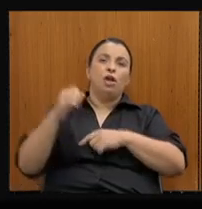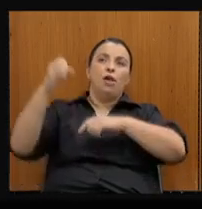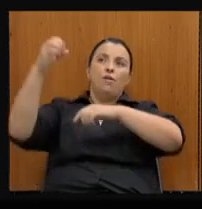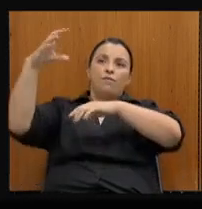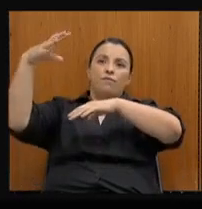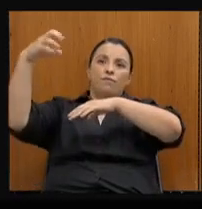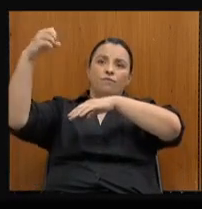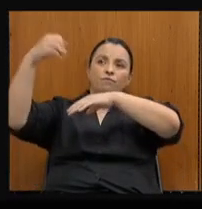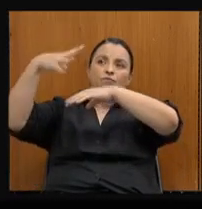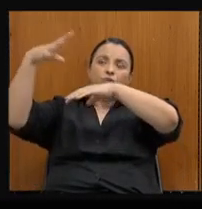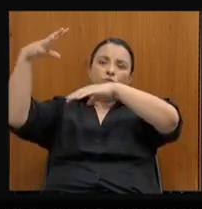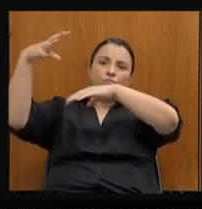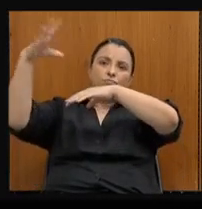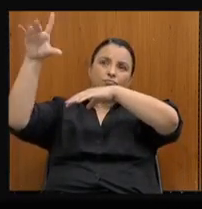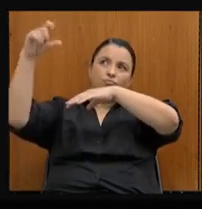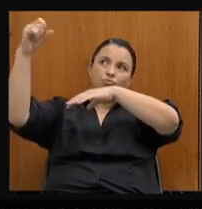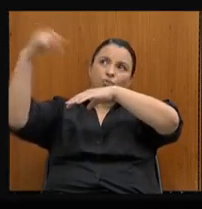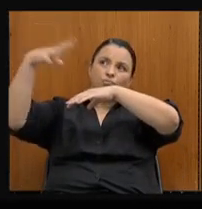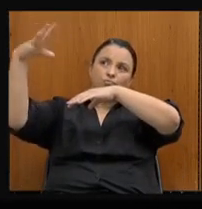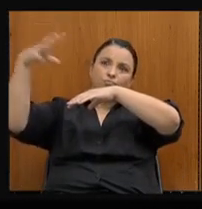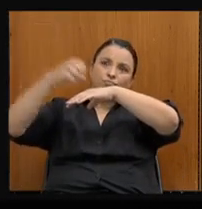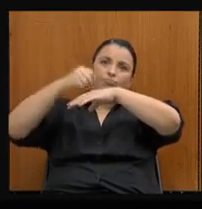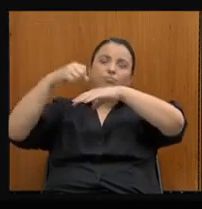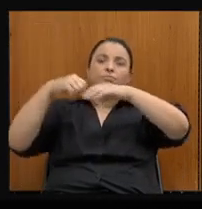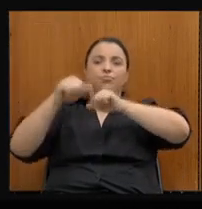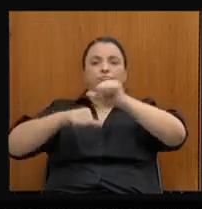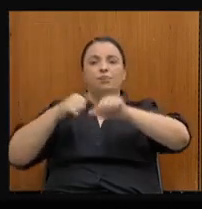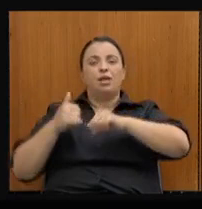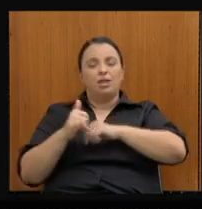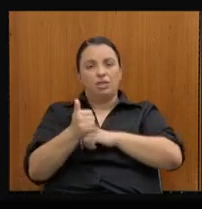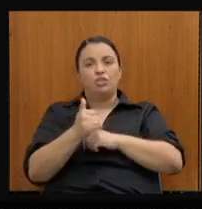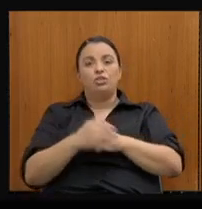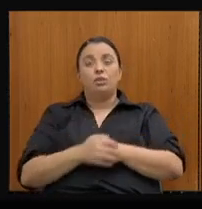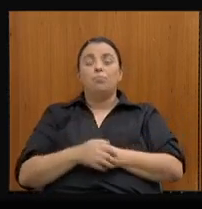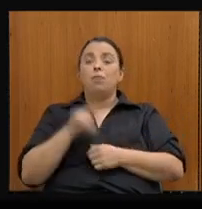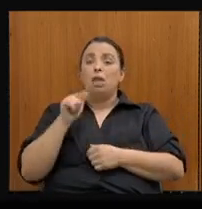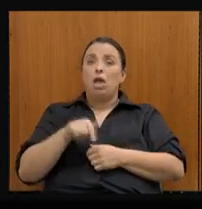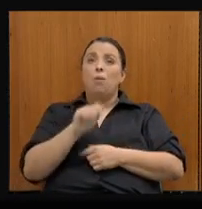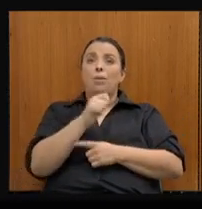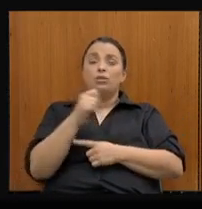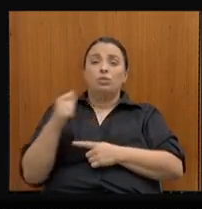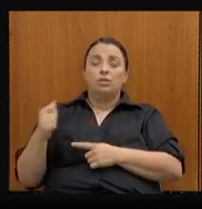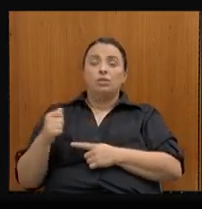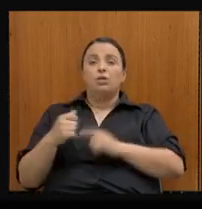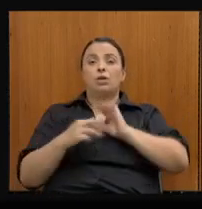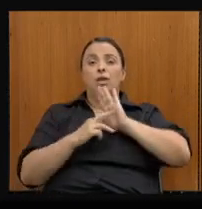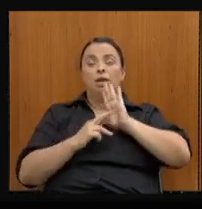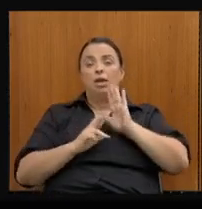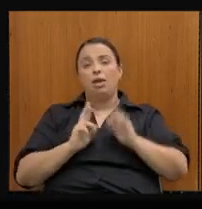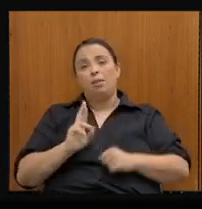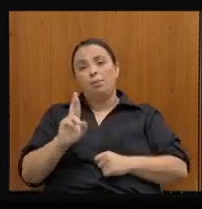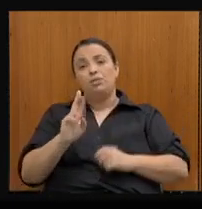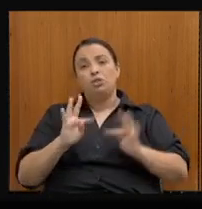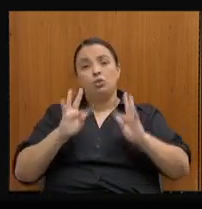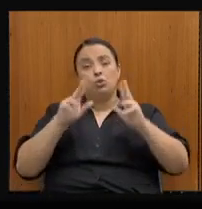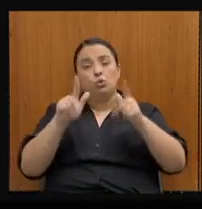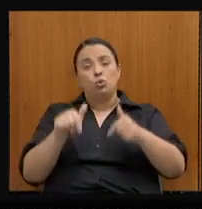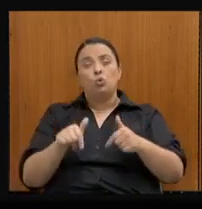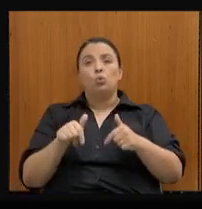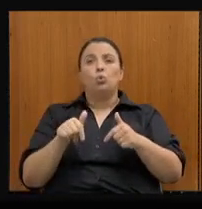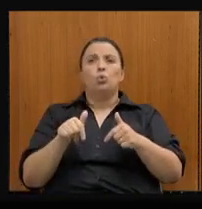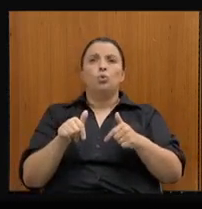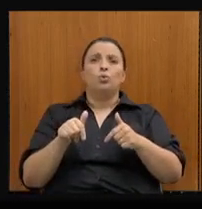é uma associação que representa toda a cadeia de valor dos rendimentos do lado fotovoltaico no Brasil